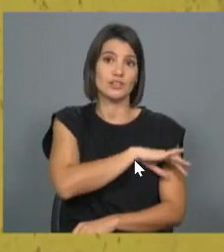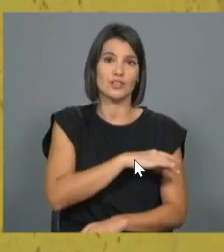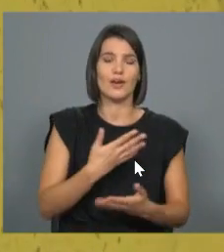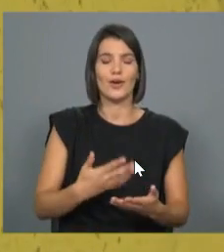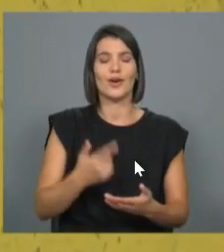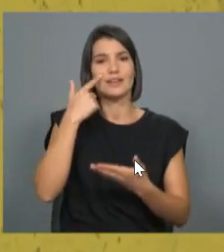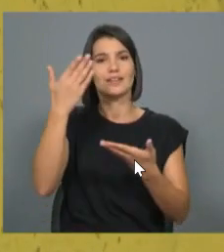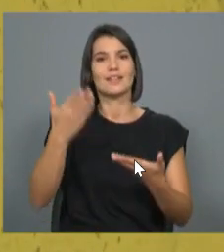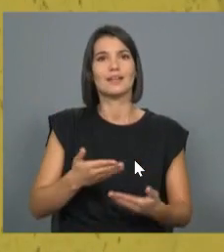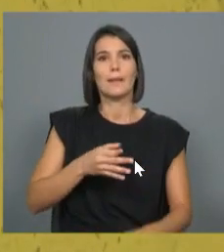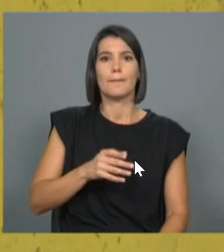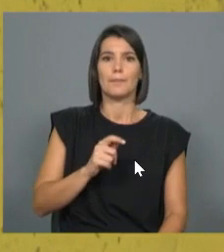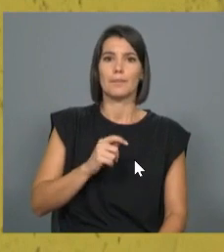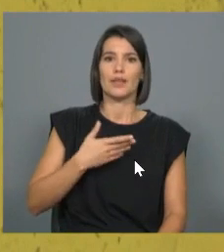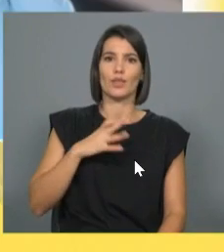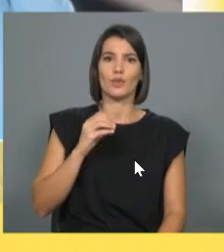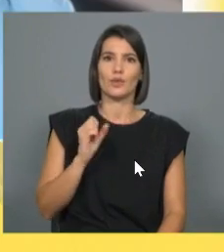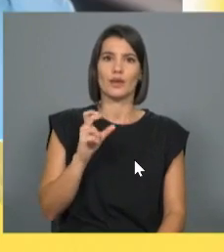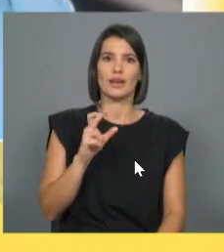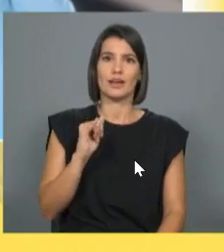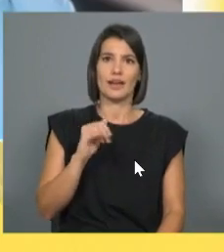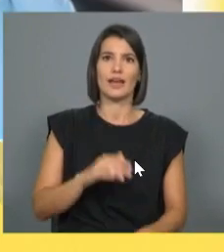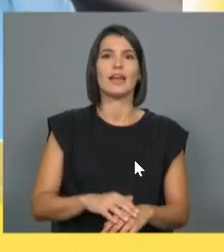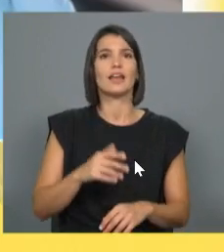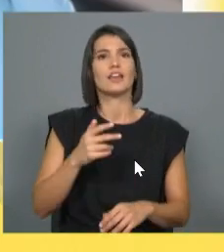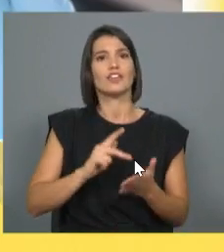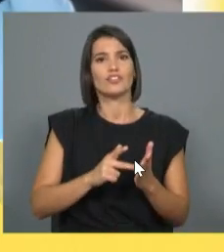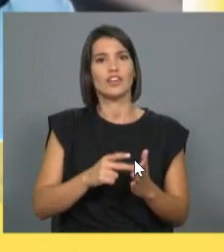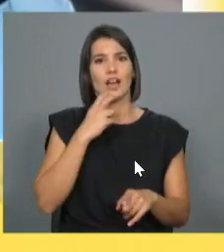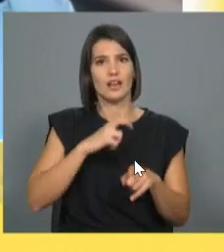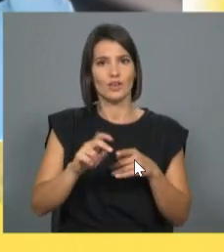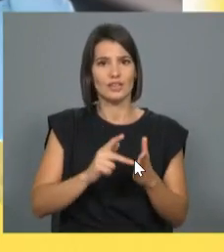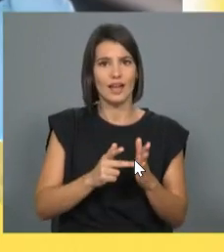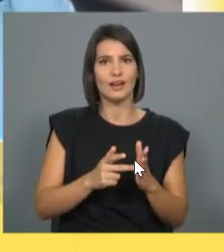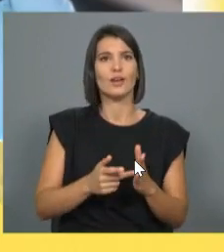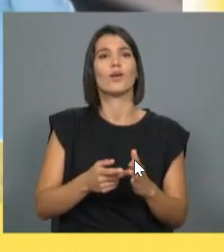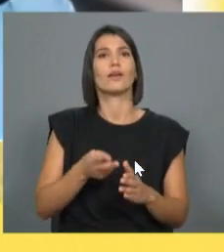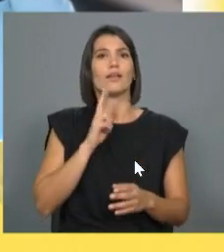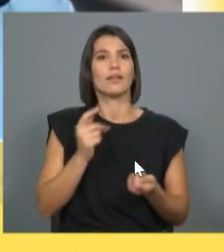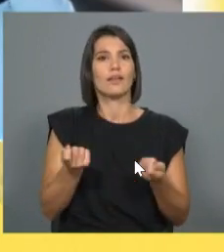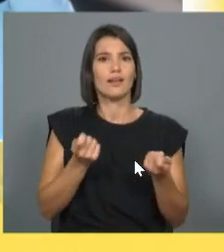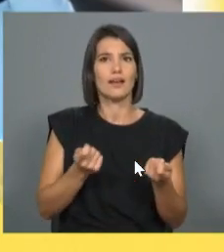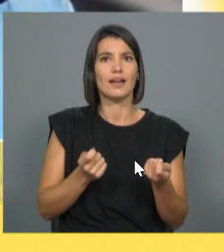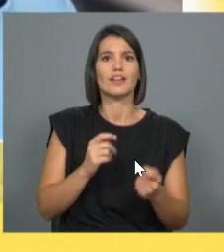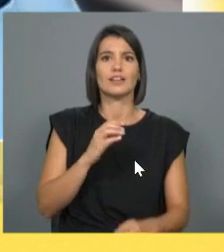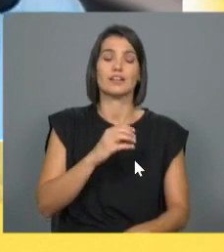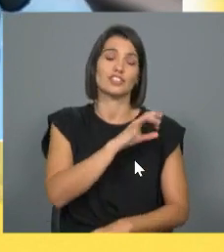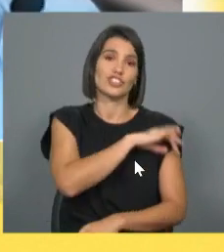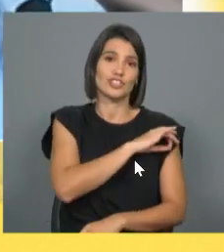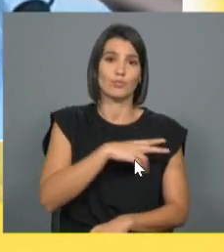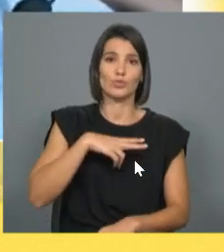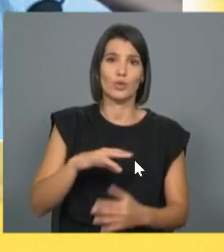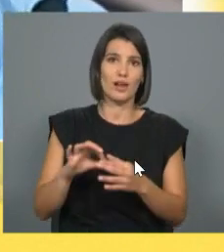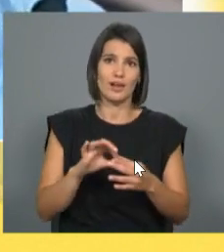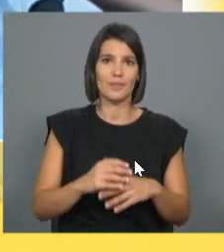apresentar o Pedro Grey, engenheiro, eletrotécnico e presidente da Câmara de Comércio Chile-Portugal. Olá, Pedro. Olá,